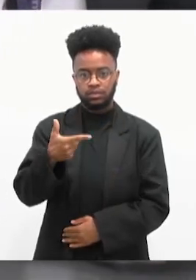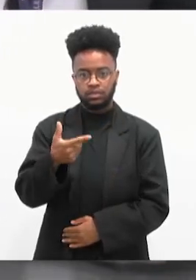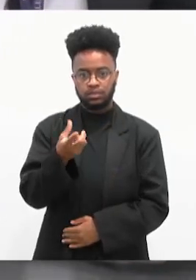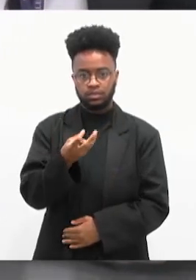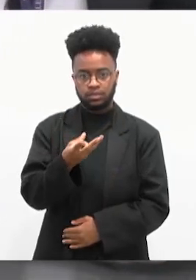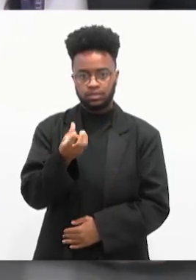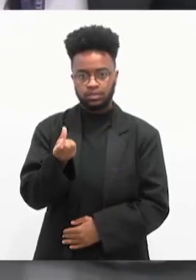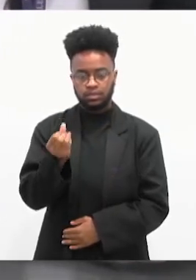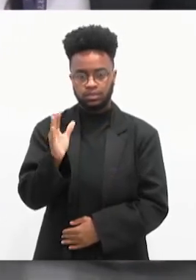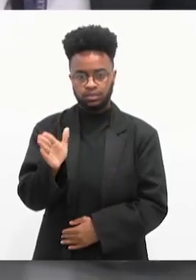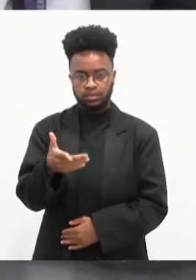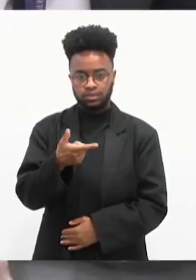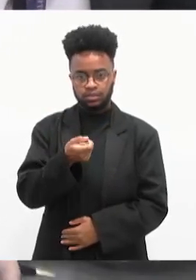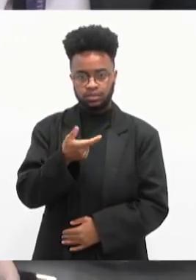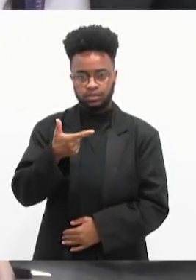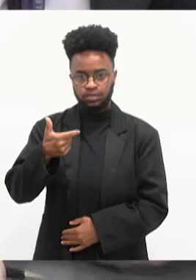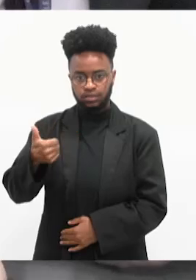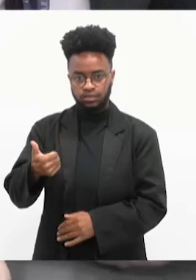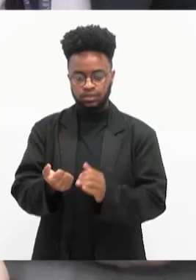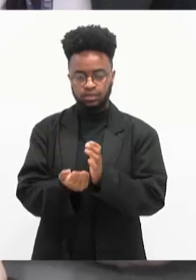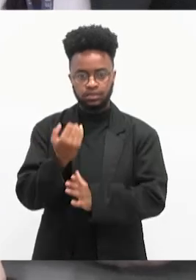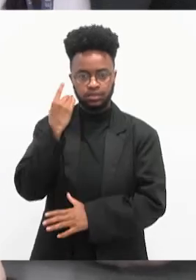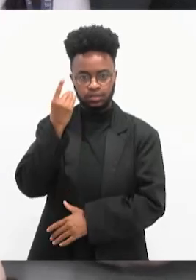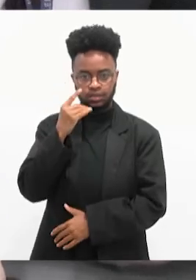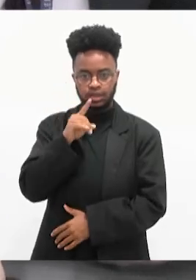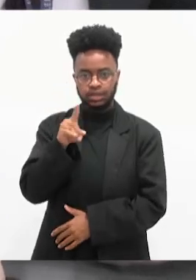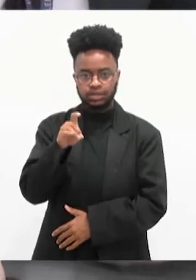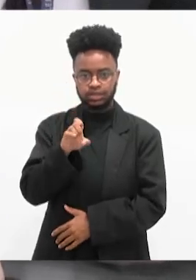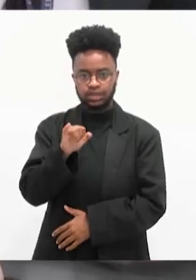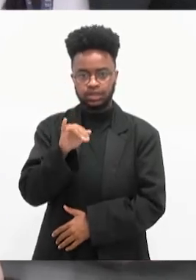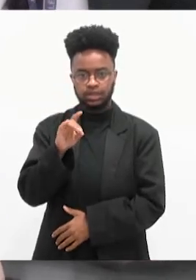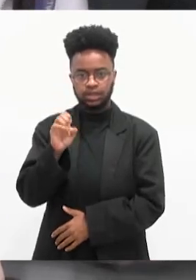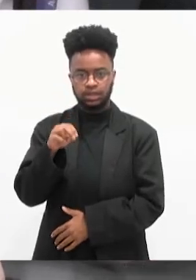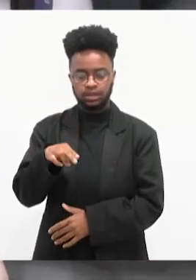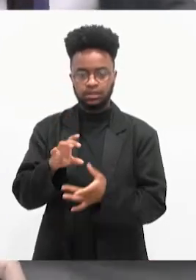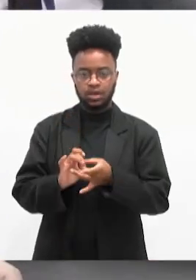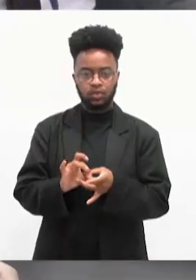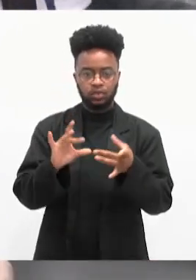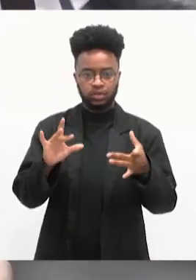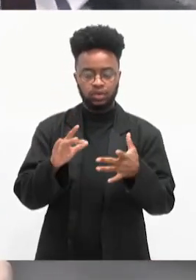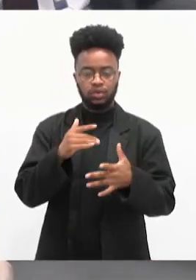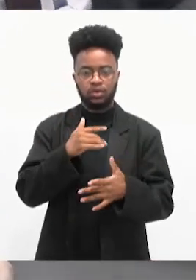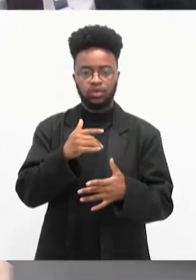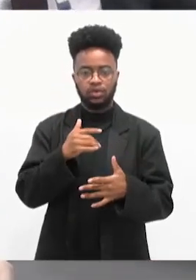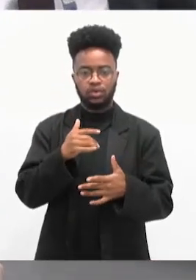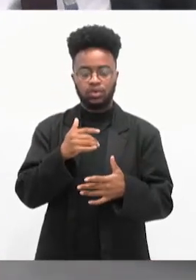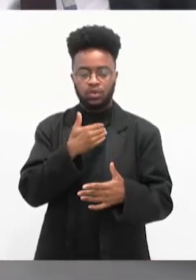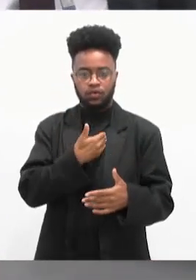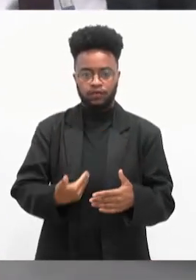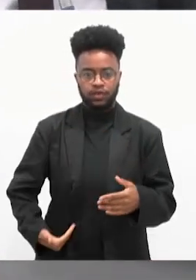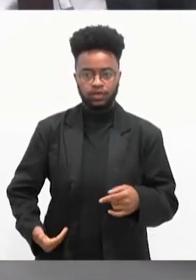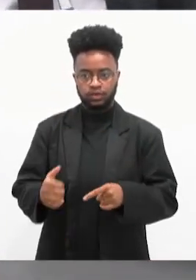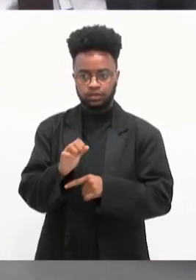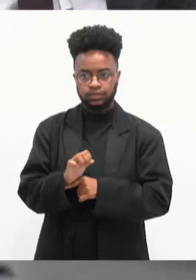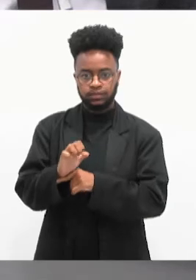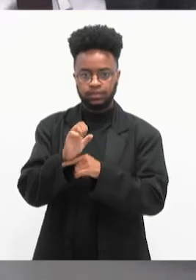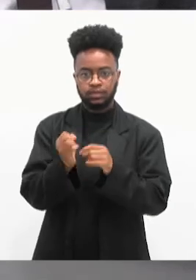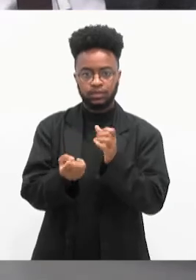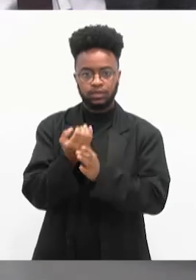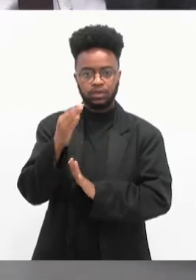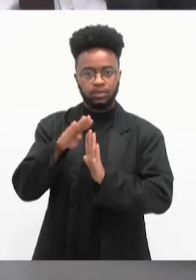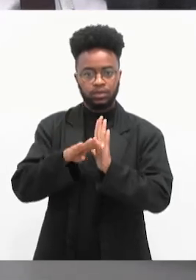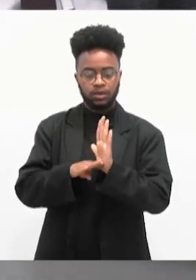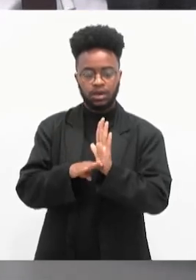5.236 de 2021, de autoria da deputada Zeidan, que autoriza o governo do Estado a criar o programa